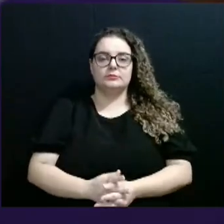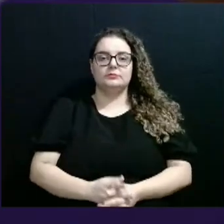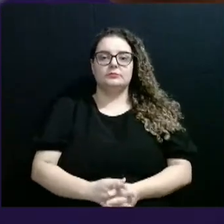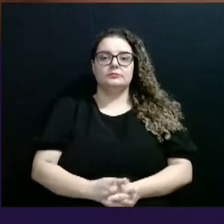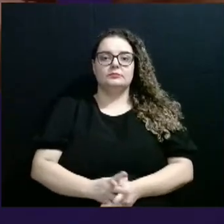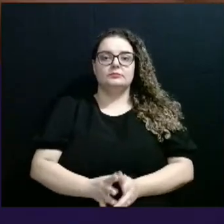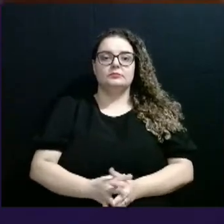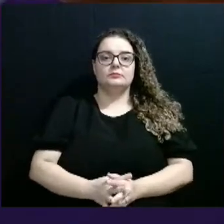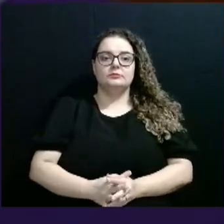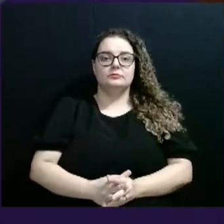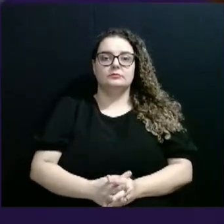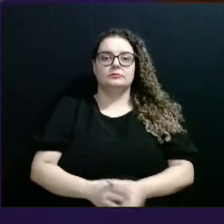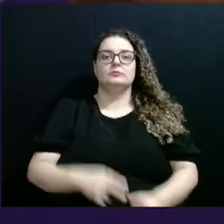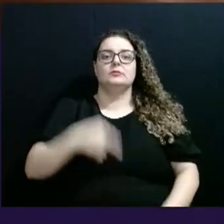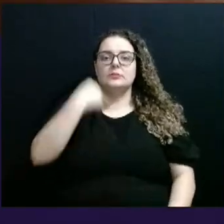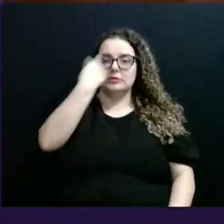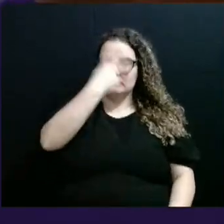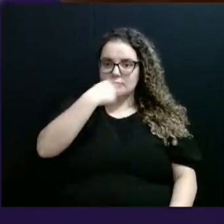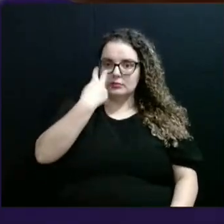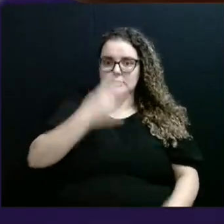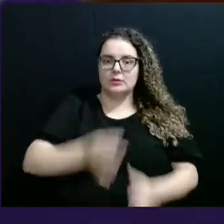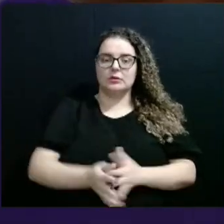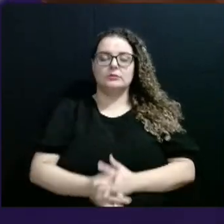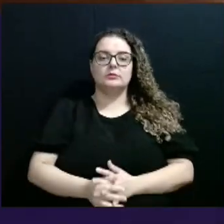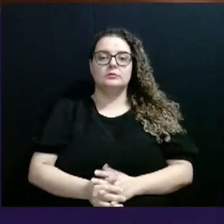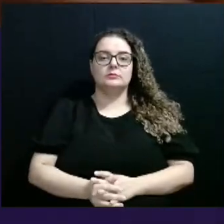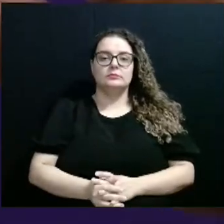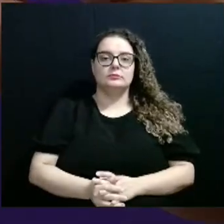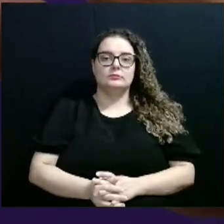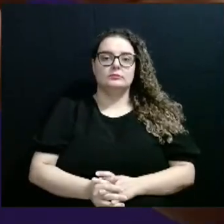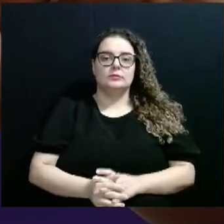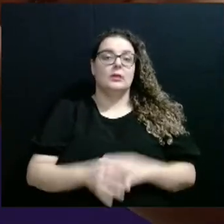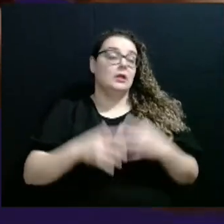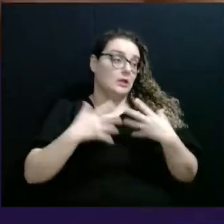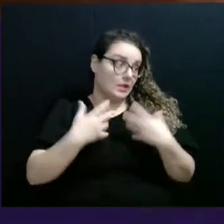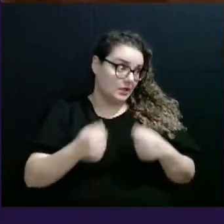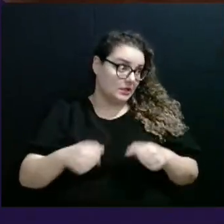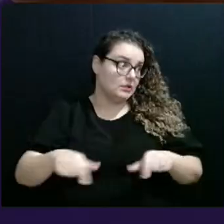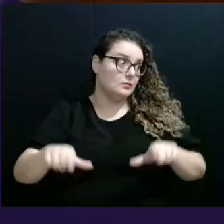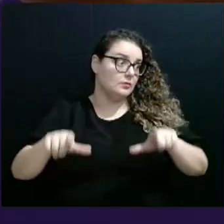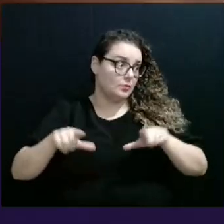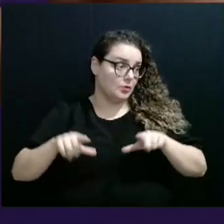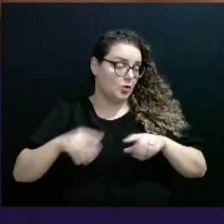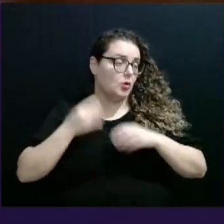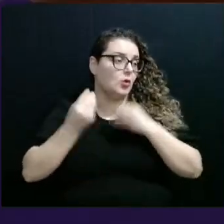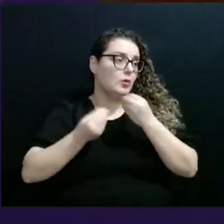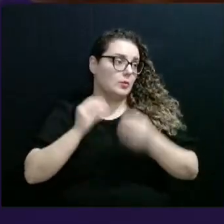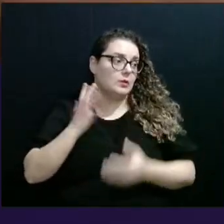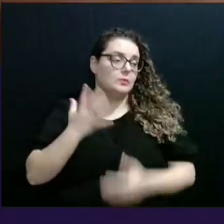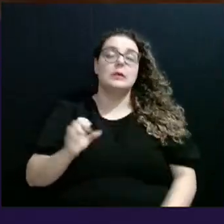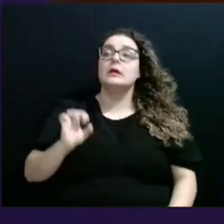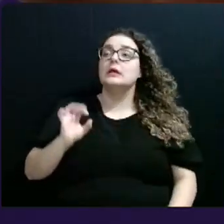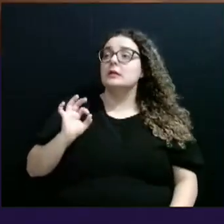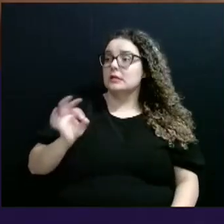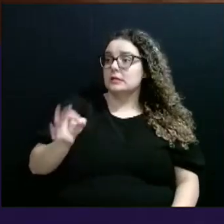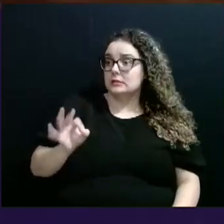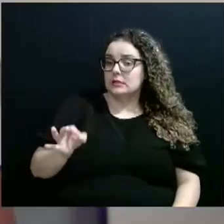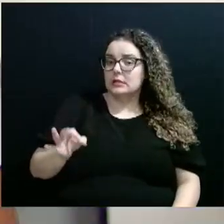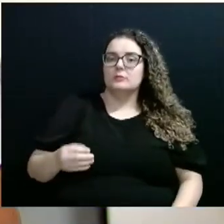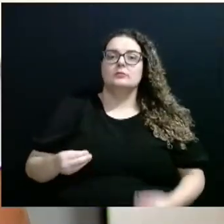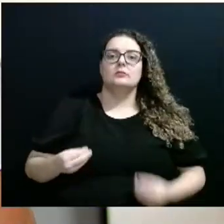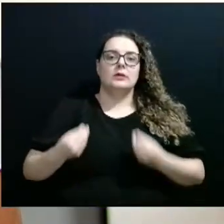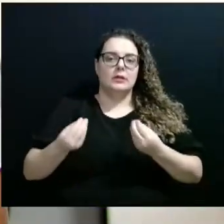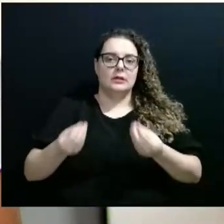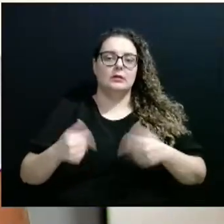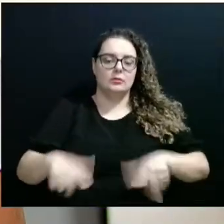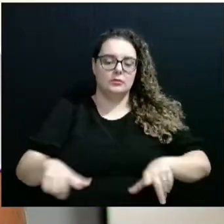2 horas de duração. E depois elas recebem um certificado, como que funciona? Exatamente, vai ser entregue um certificado no